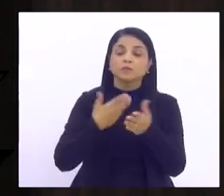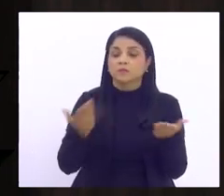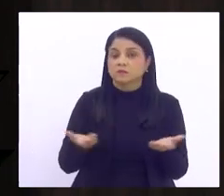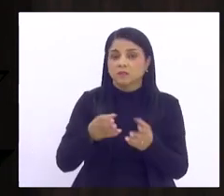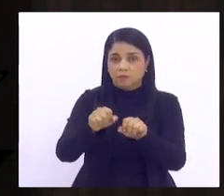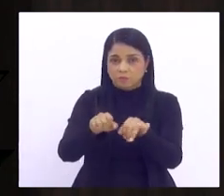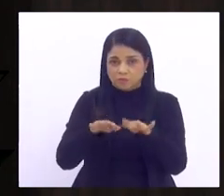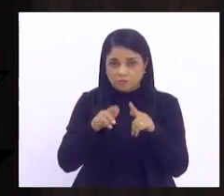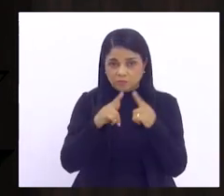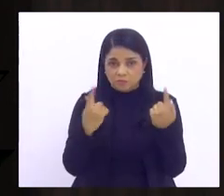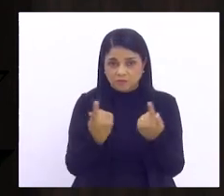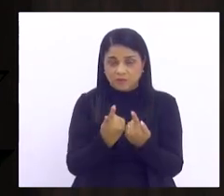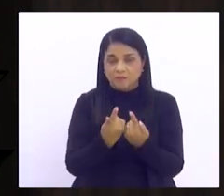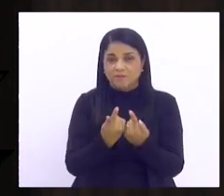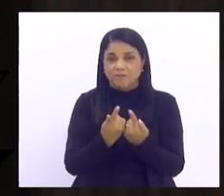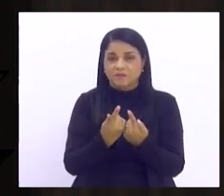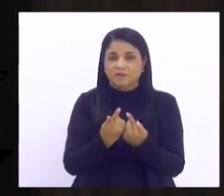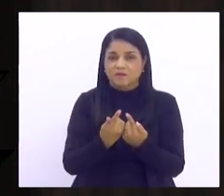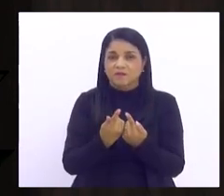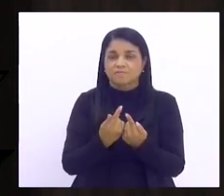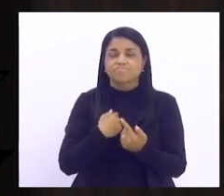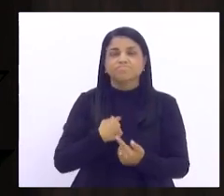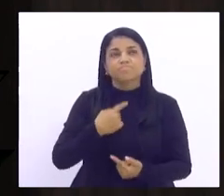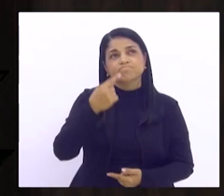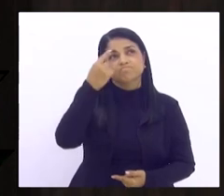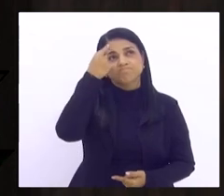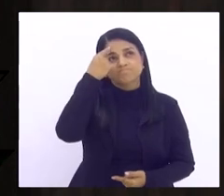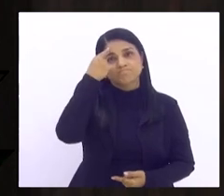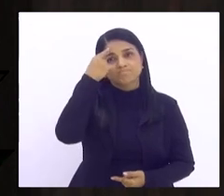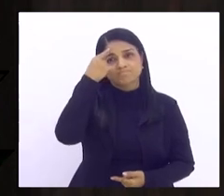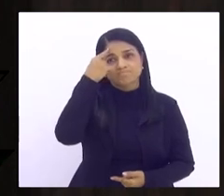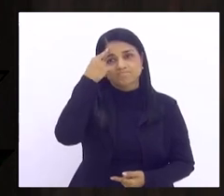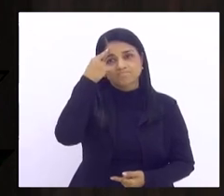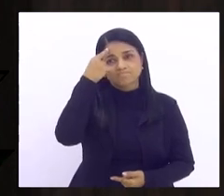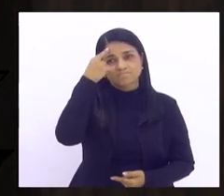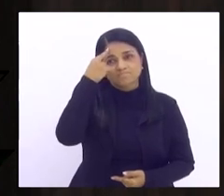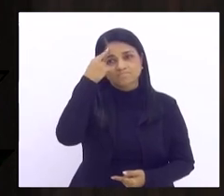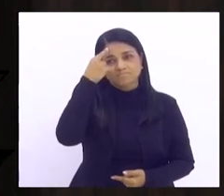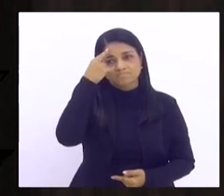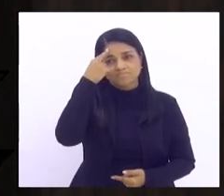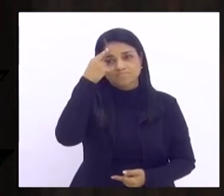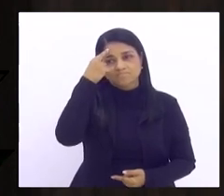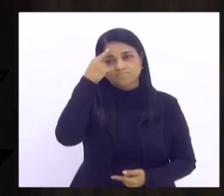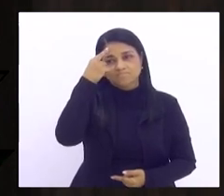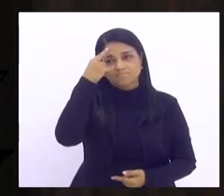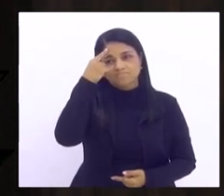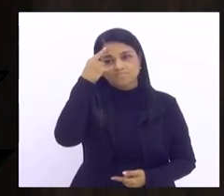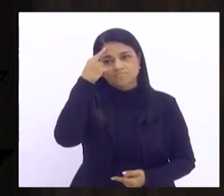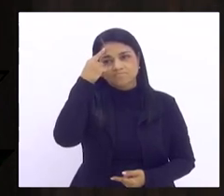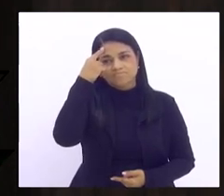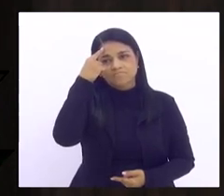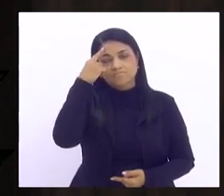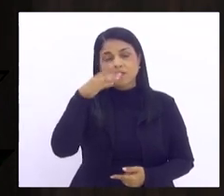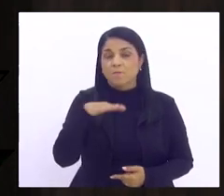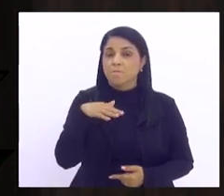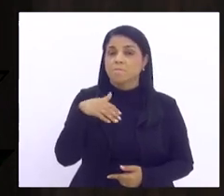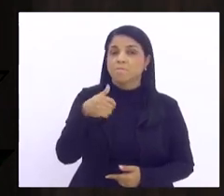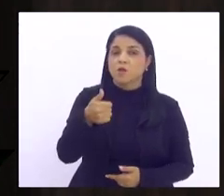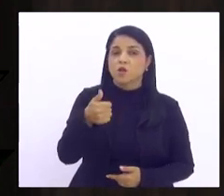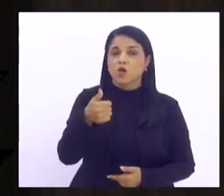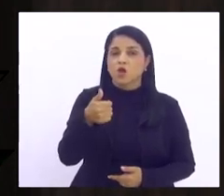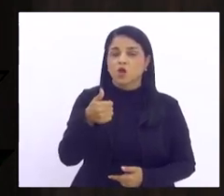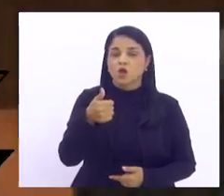Assembleia, vamos pensar, né, alguém, porventura, viesse aqui, ah, é melhor então